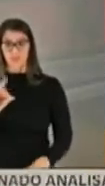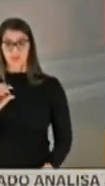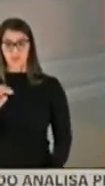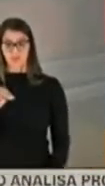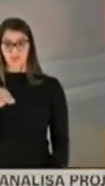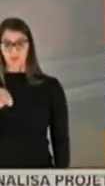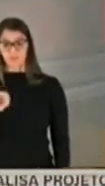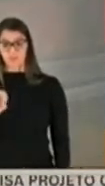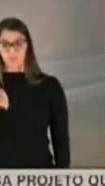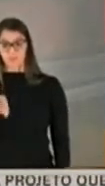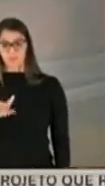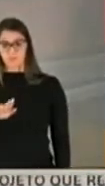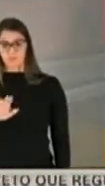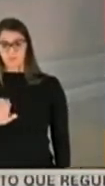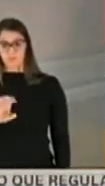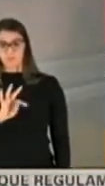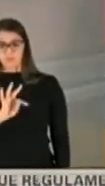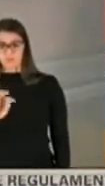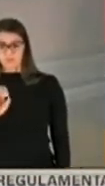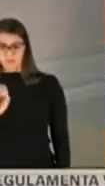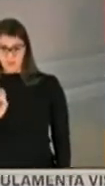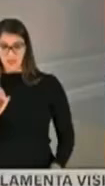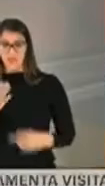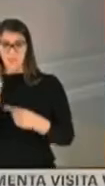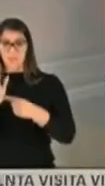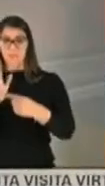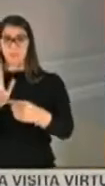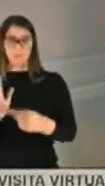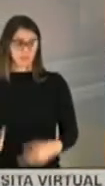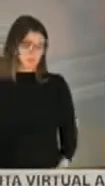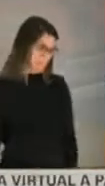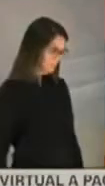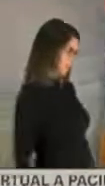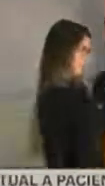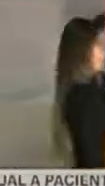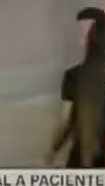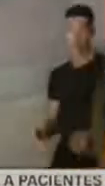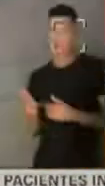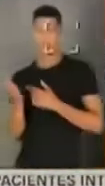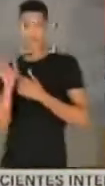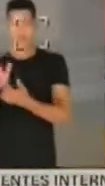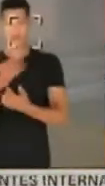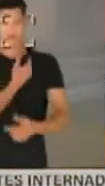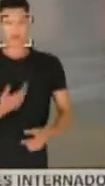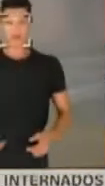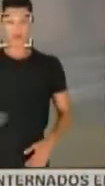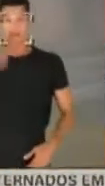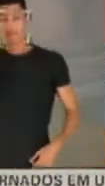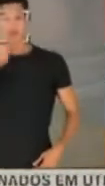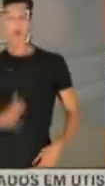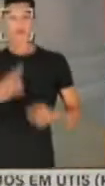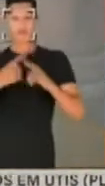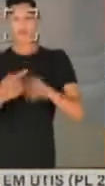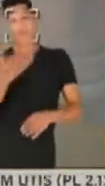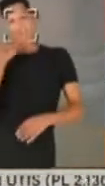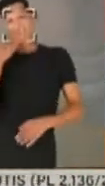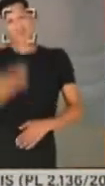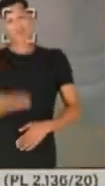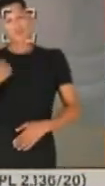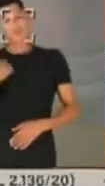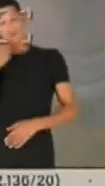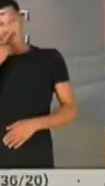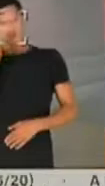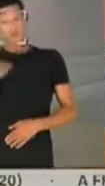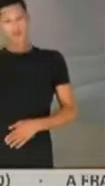Dominguete no FCO que apresentamos ao governo brasileiro porque nos pediram e presumimos que ele